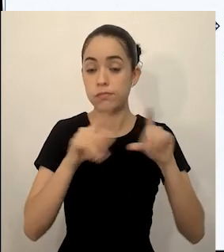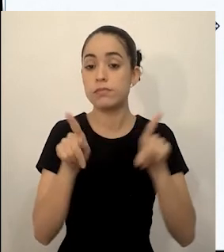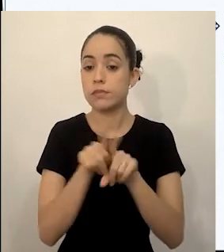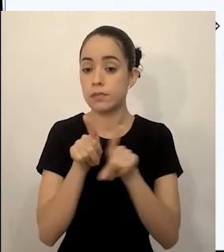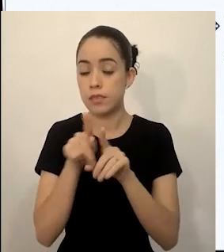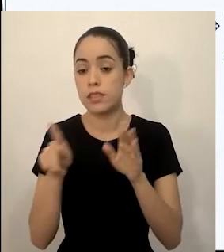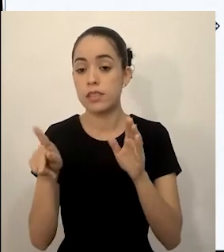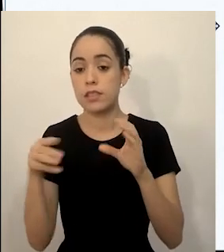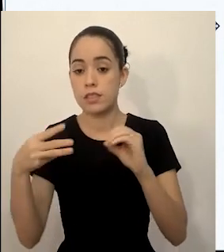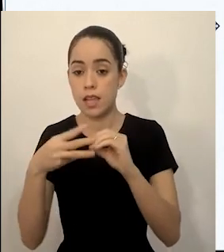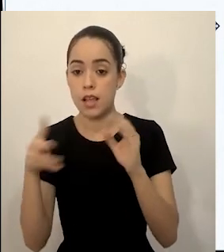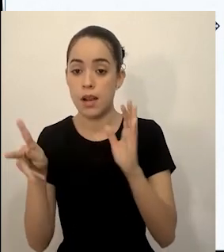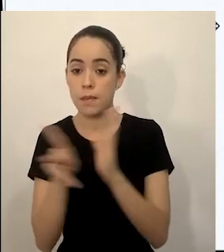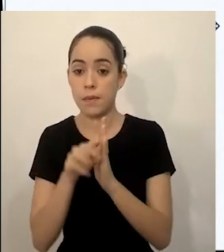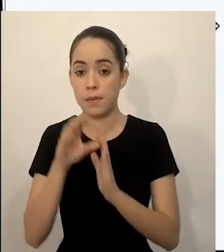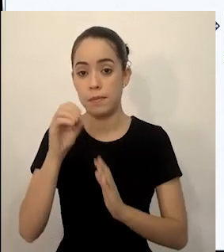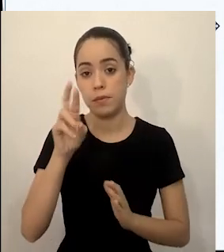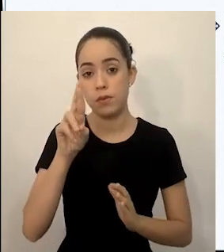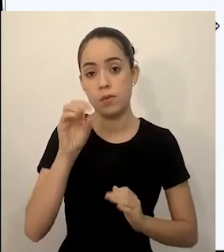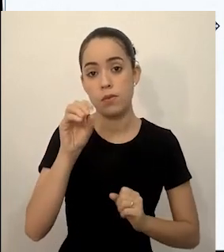ovócito.